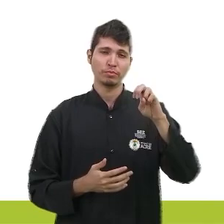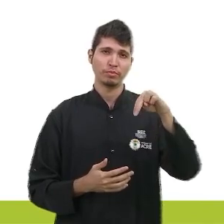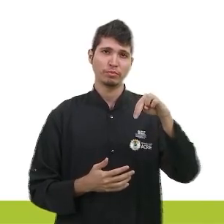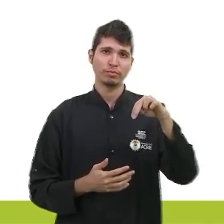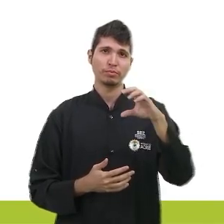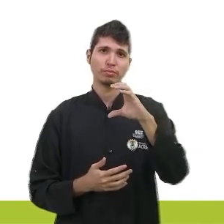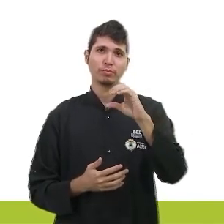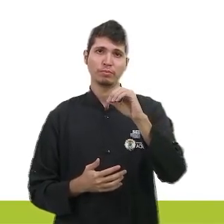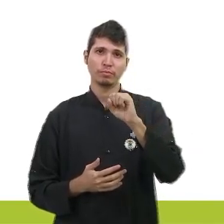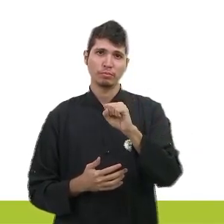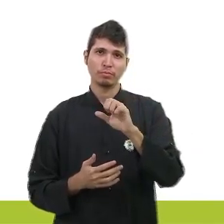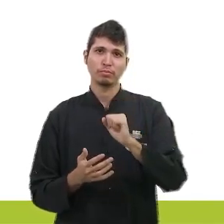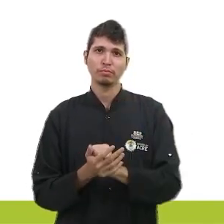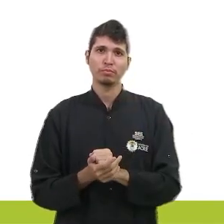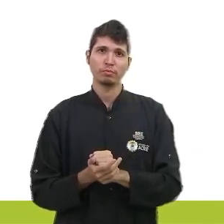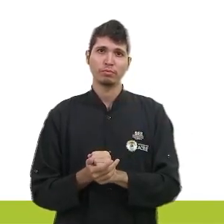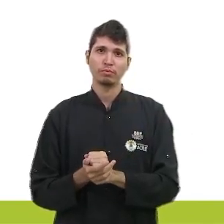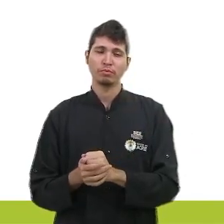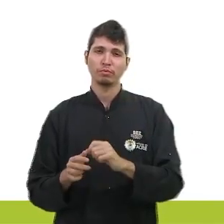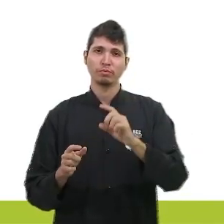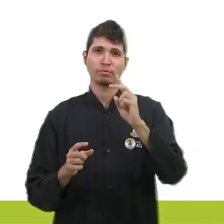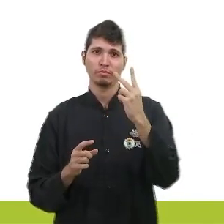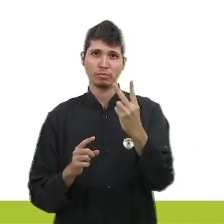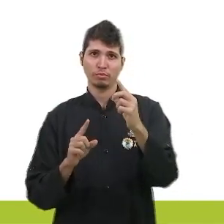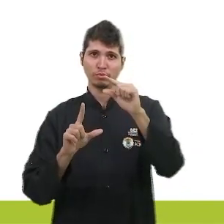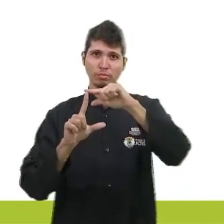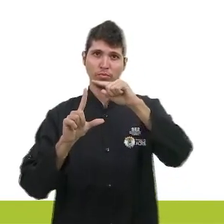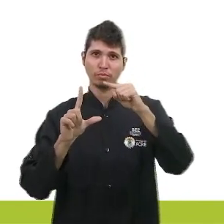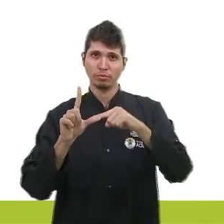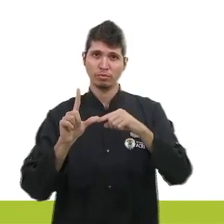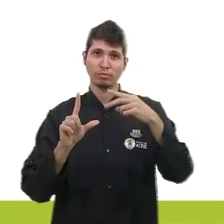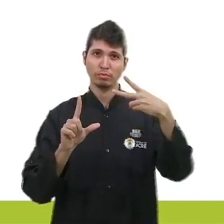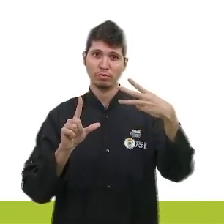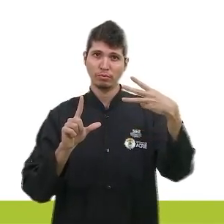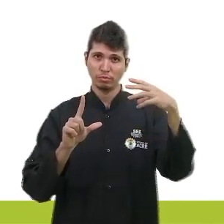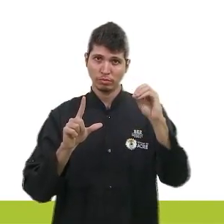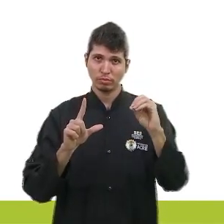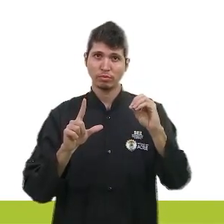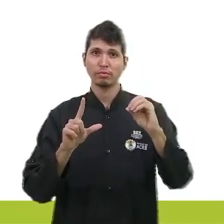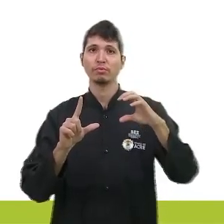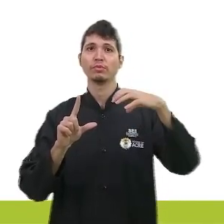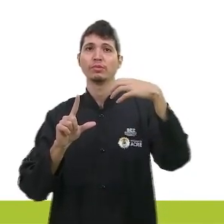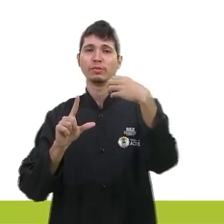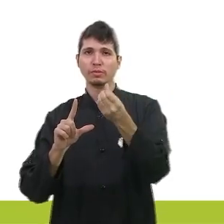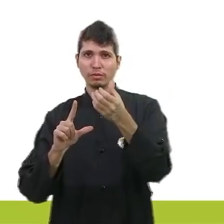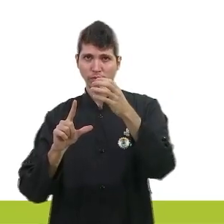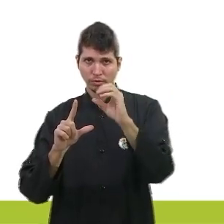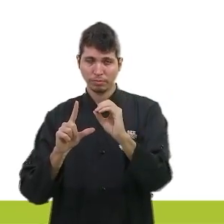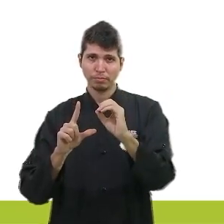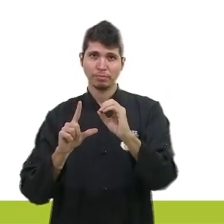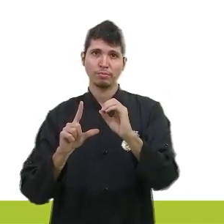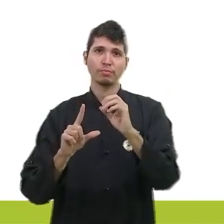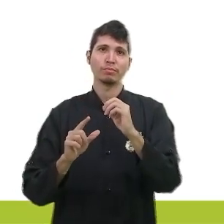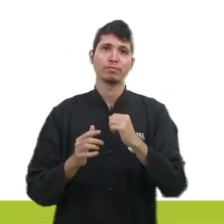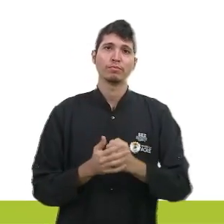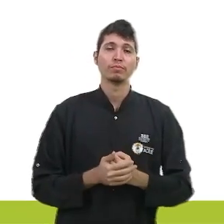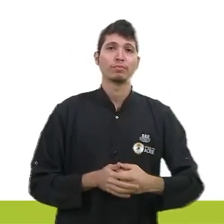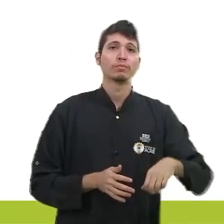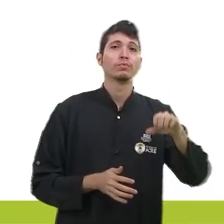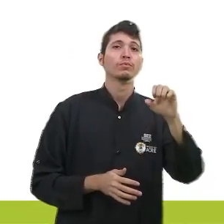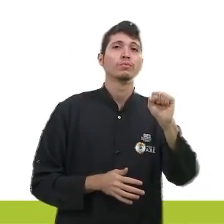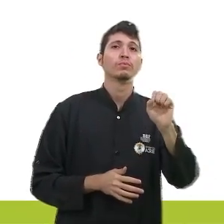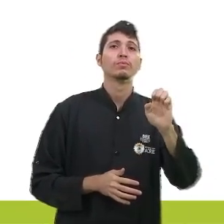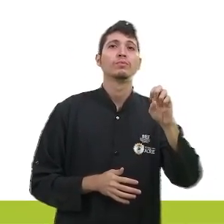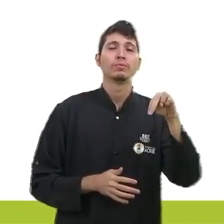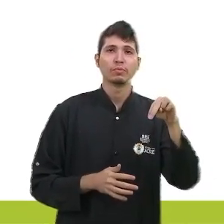dois ângulos de 30 graus e 60 graus. relembrando, o seno